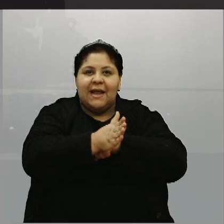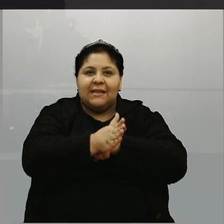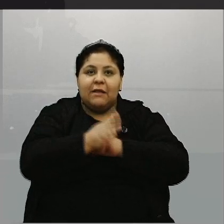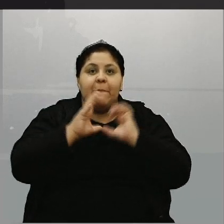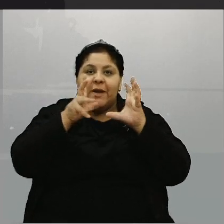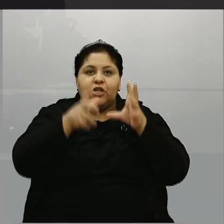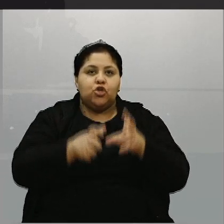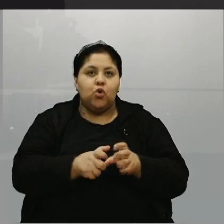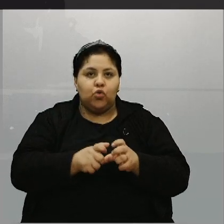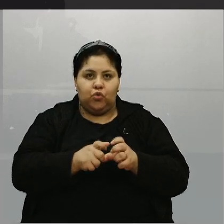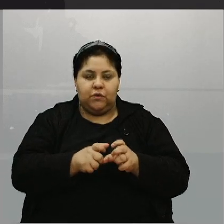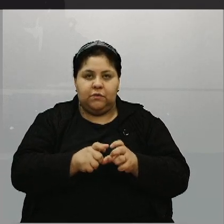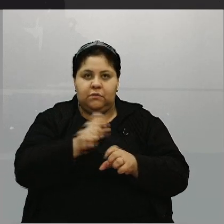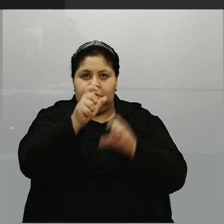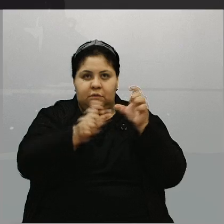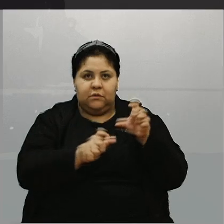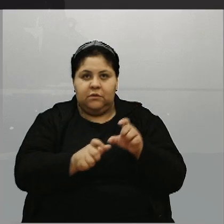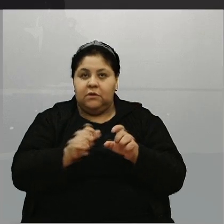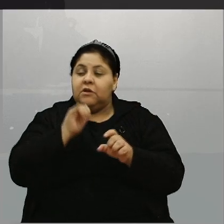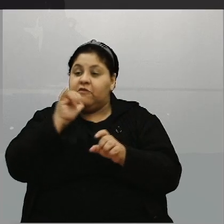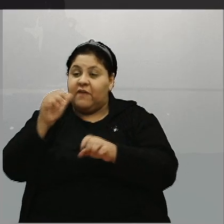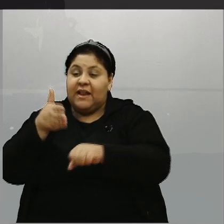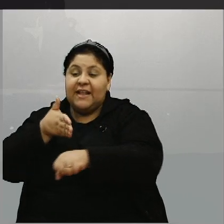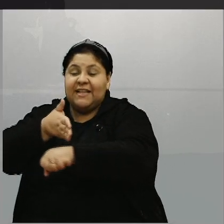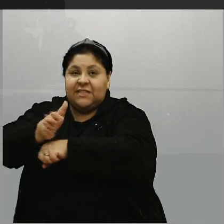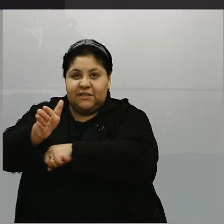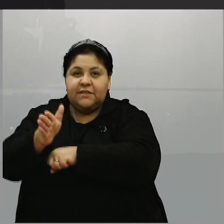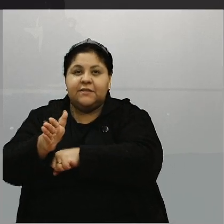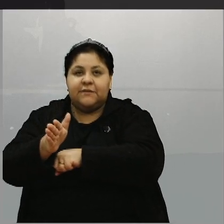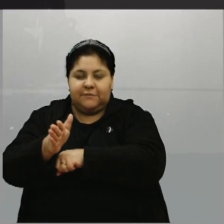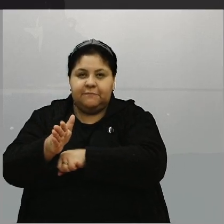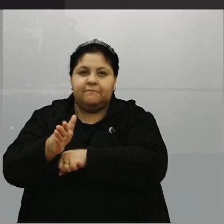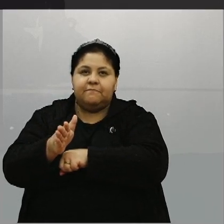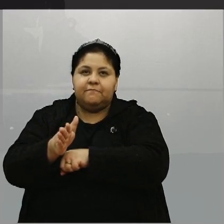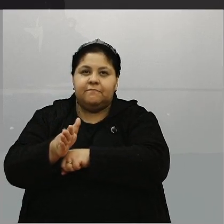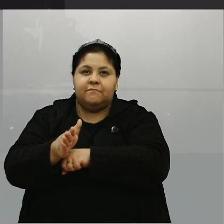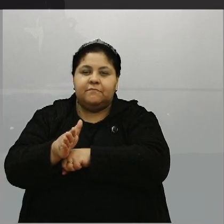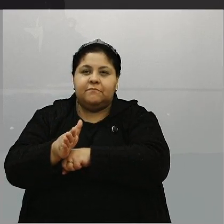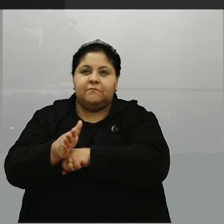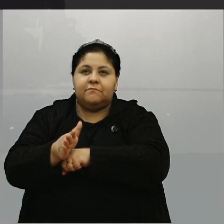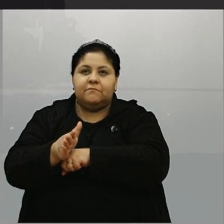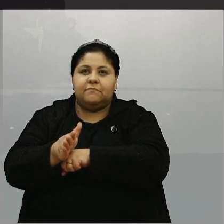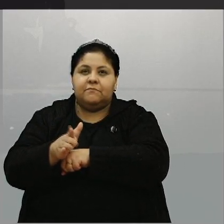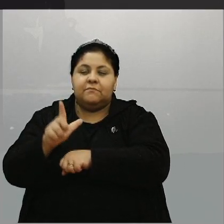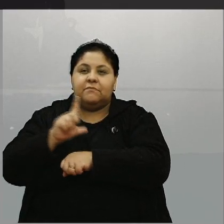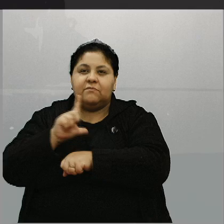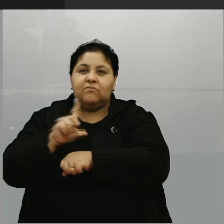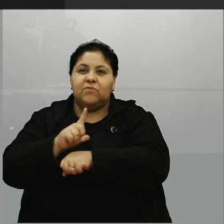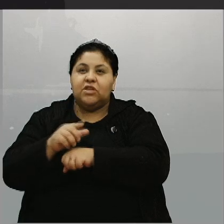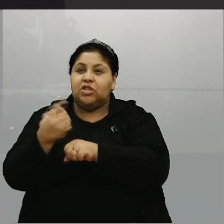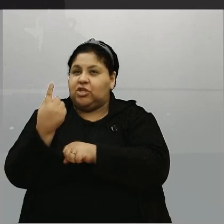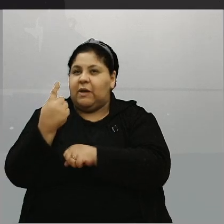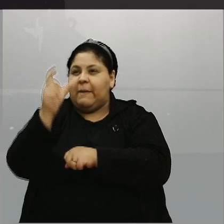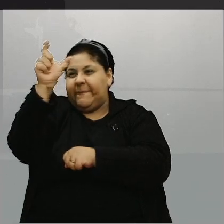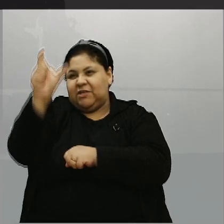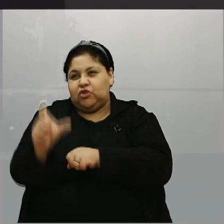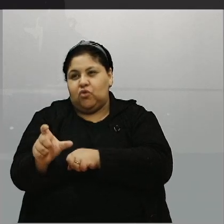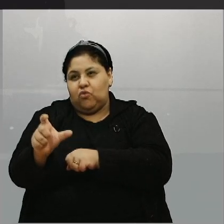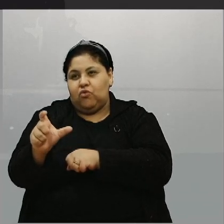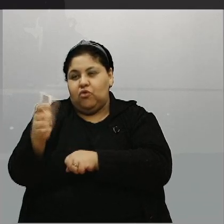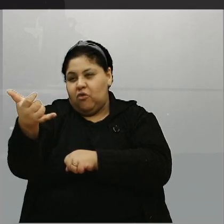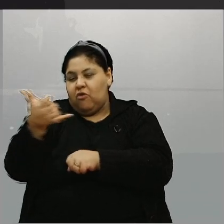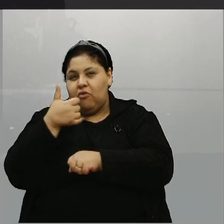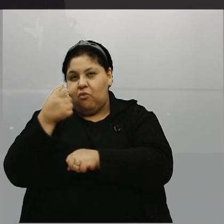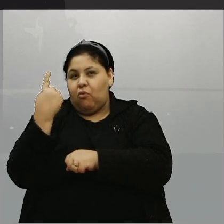E comentei também da sua estrada, ele me disse, logo eu vou chegar lá, disse para o vereador, ele estava com um caminhão só, um funcionário teve um problema